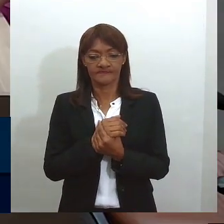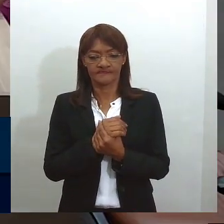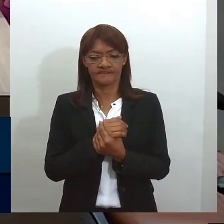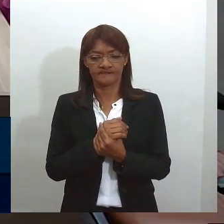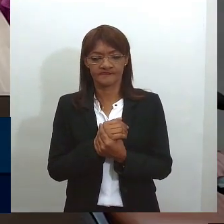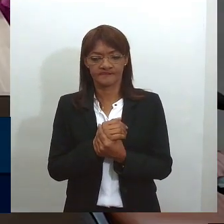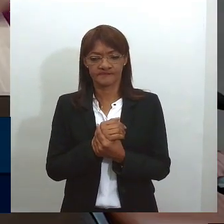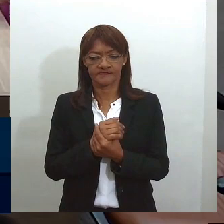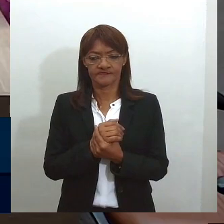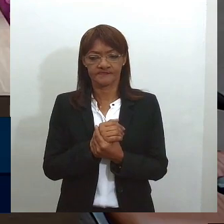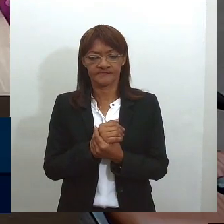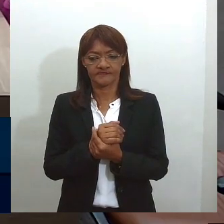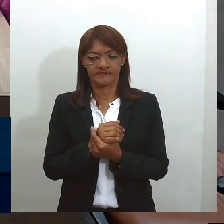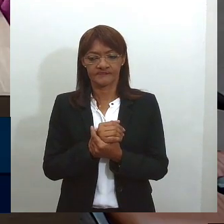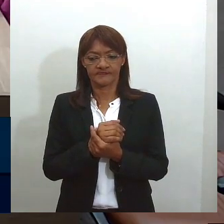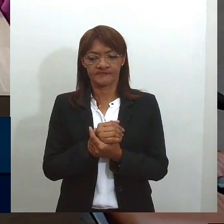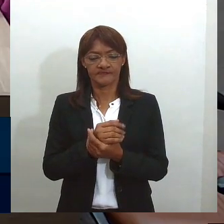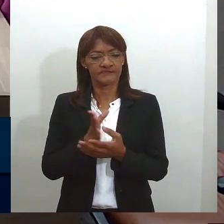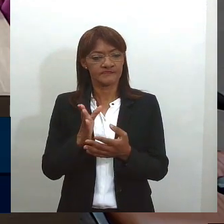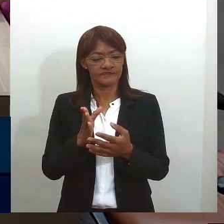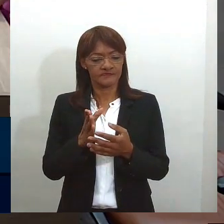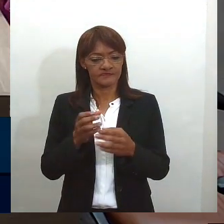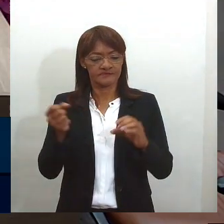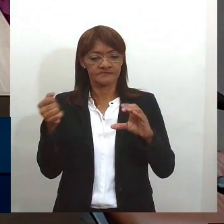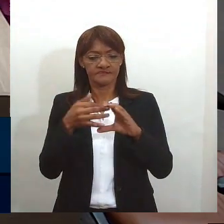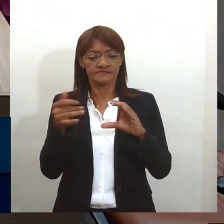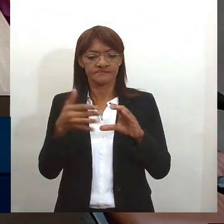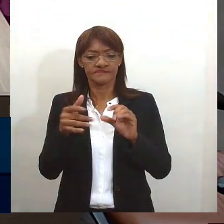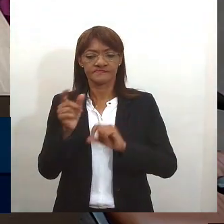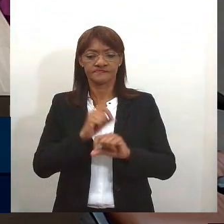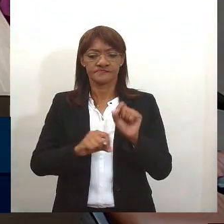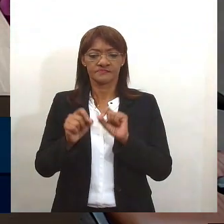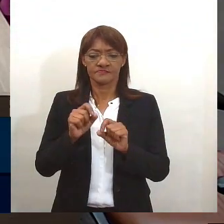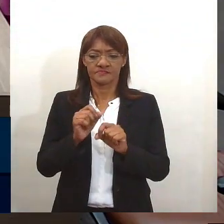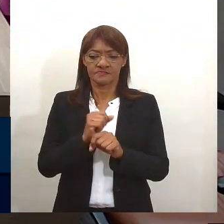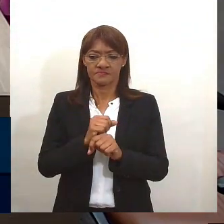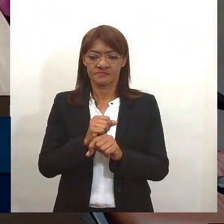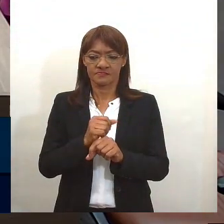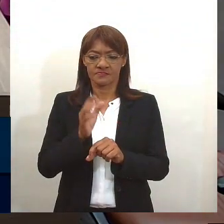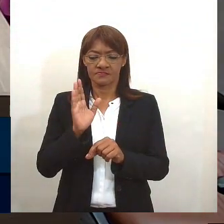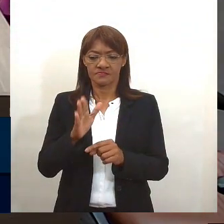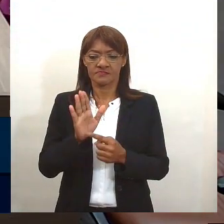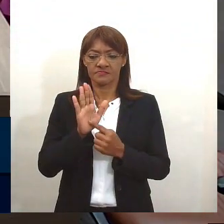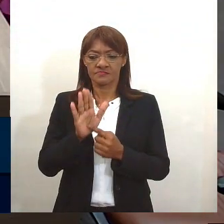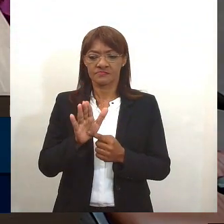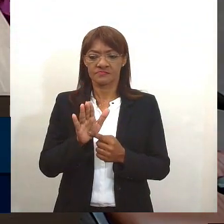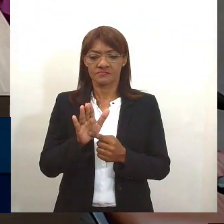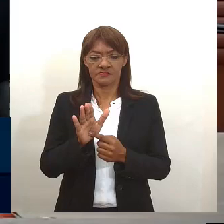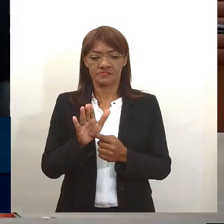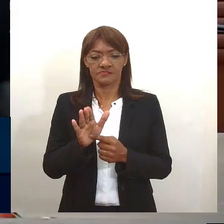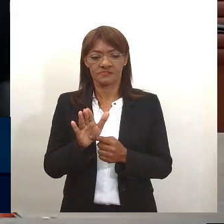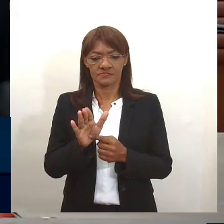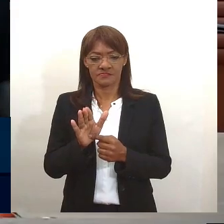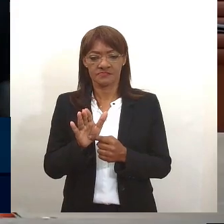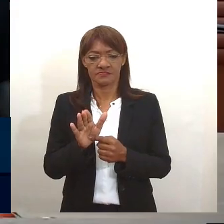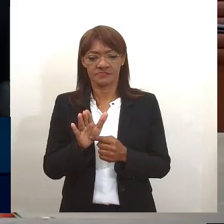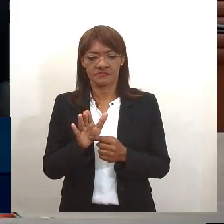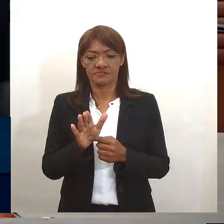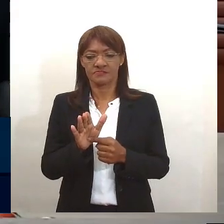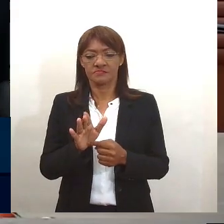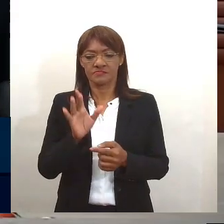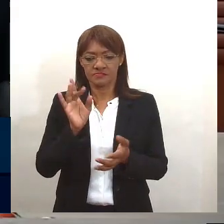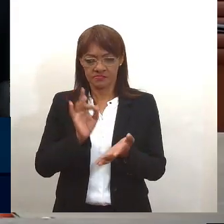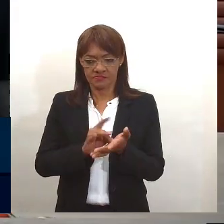dados, né, que pelo que foi apresentado, o Estado está no superávit, né, tem aí